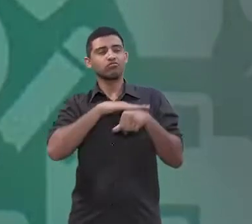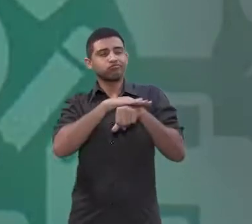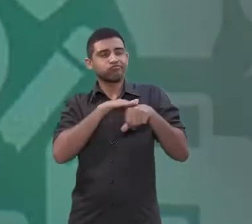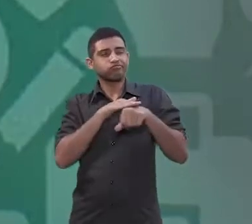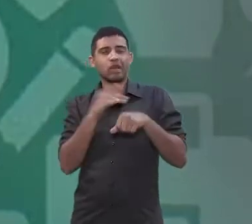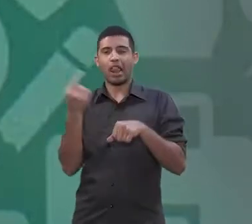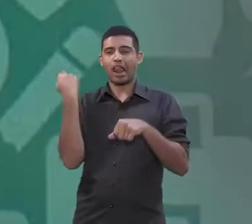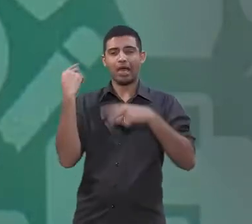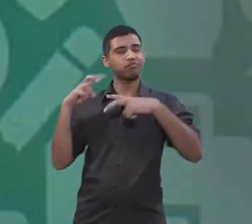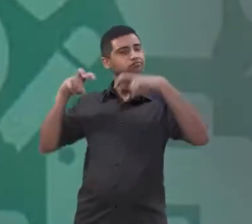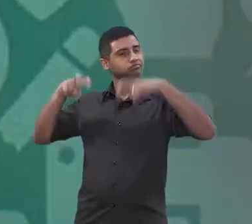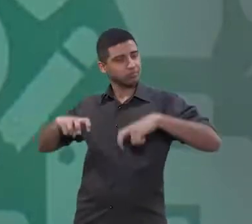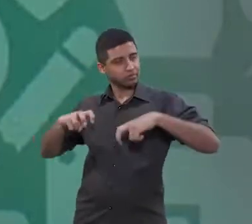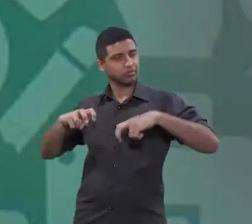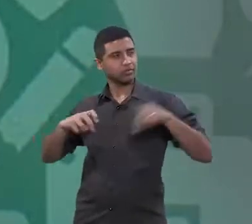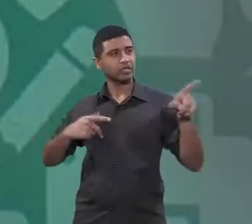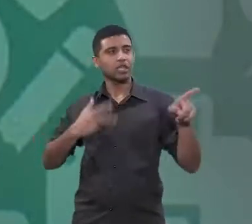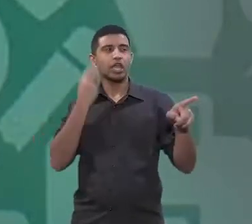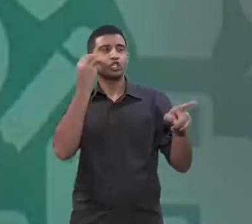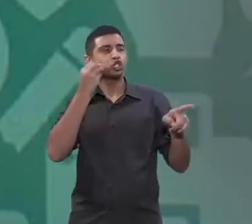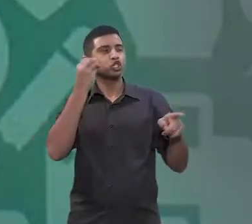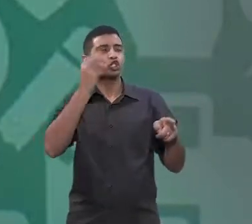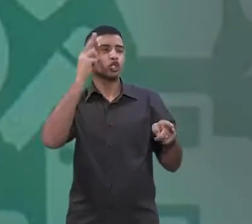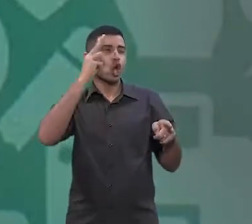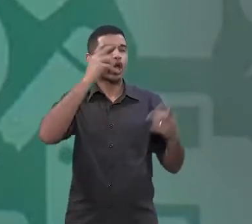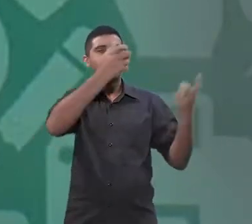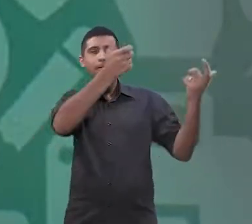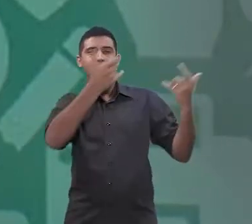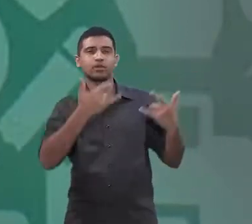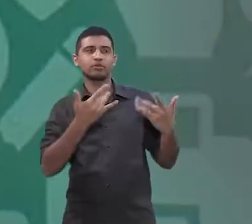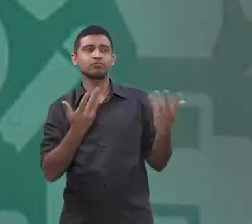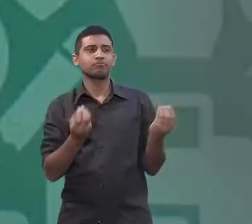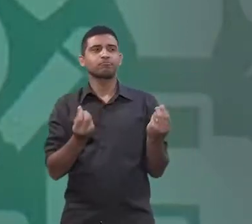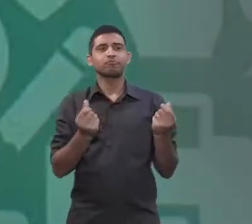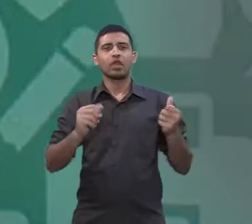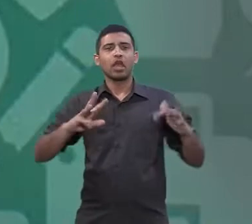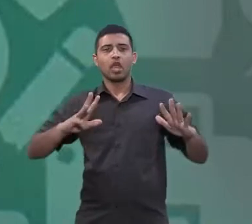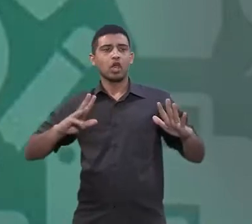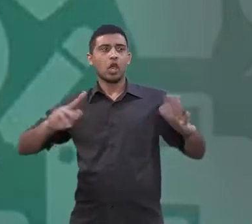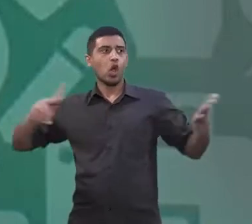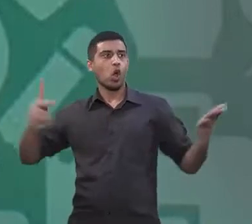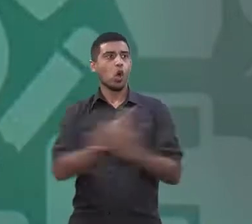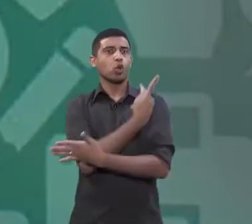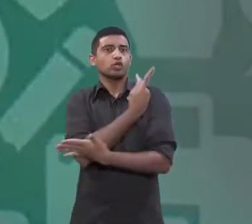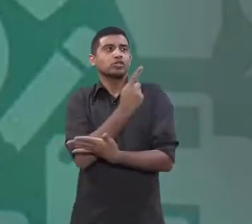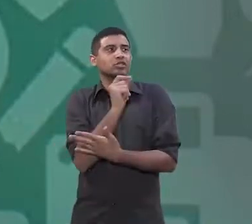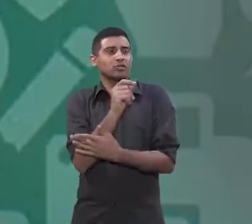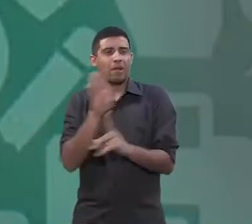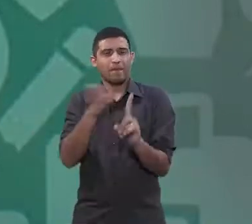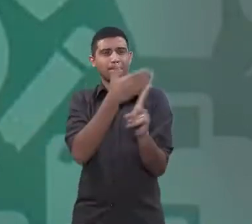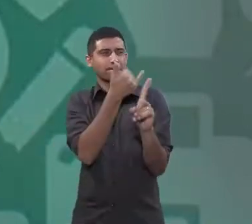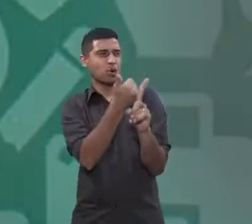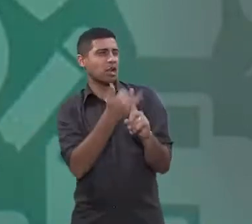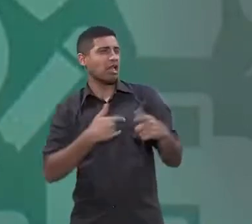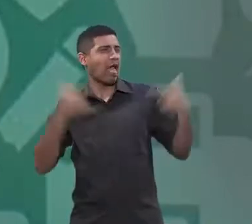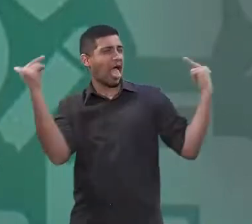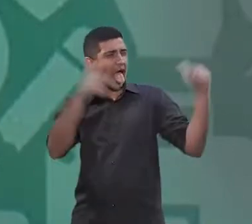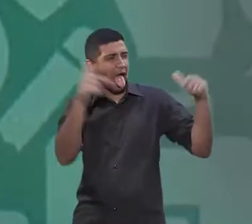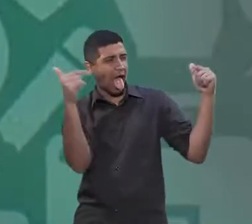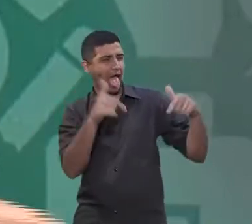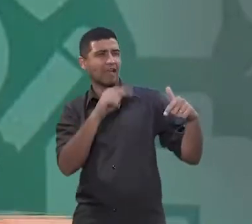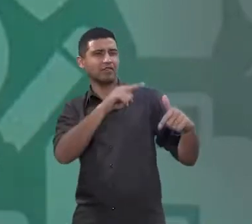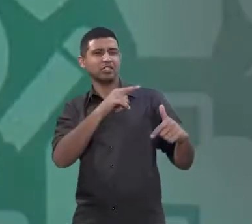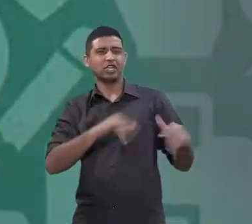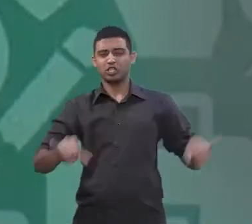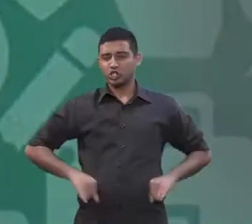programa começar, o seu caso, vamos dizer aí que o gatilho, né, para sua depressão foi o bullying, né, que você